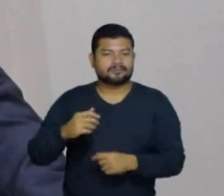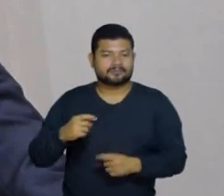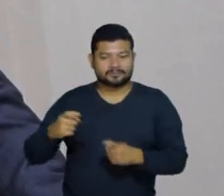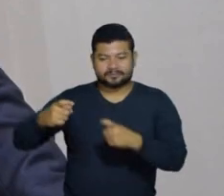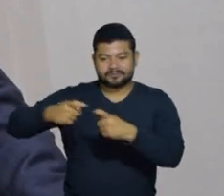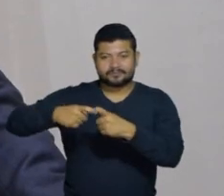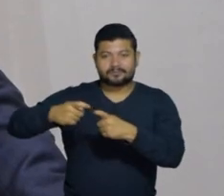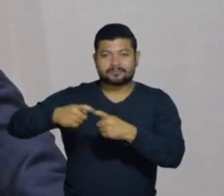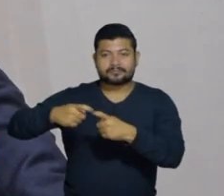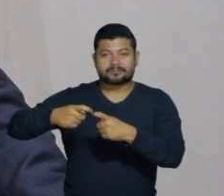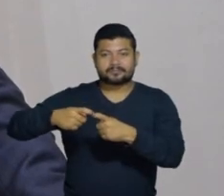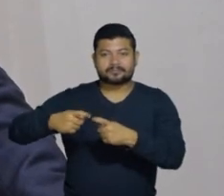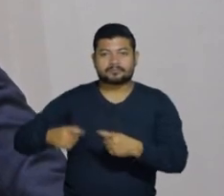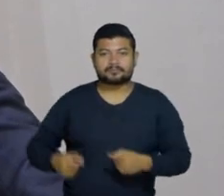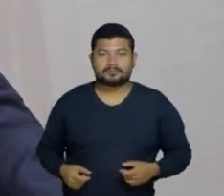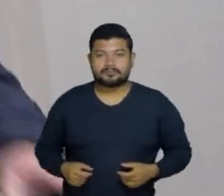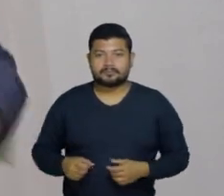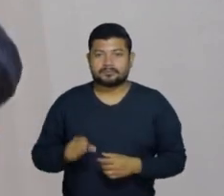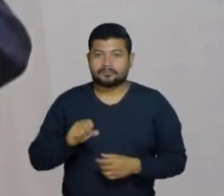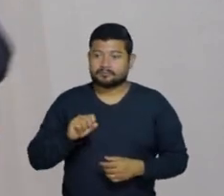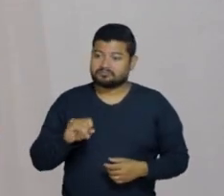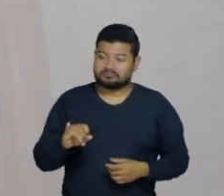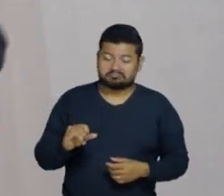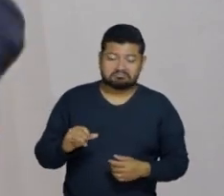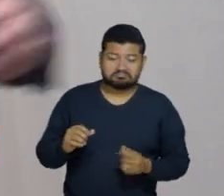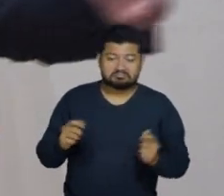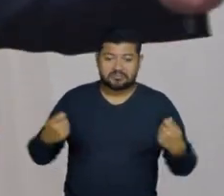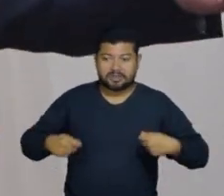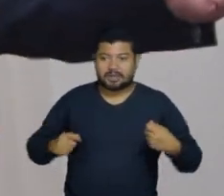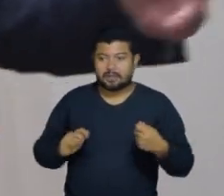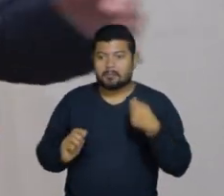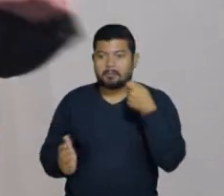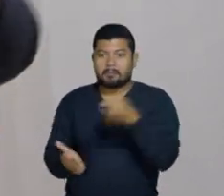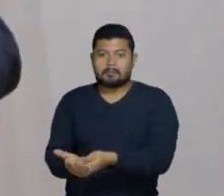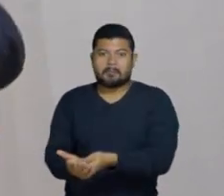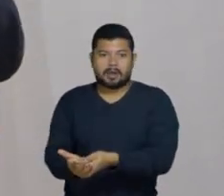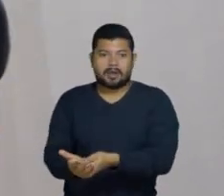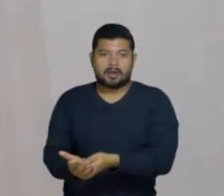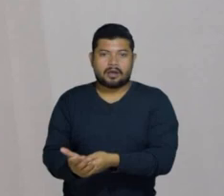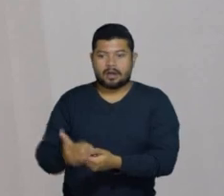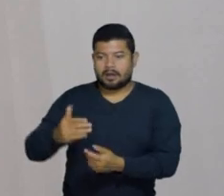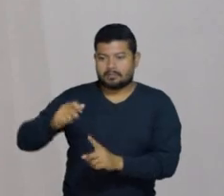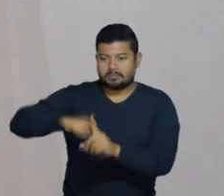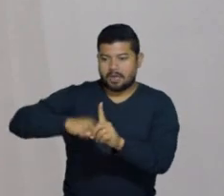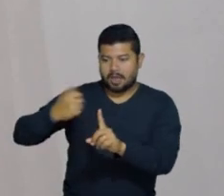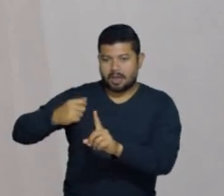que bancar as mensalidades, não teria a mínima